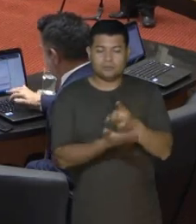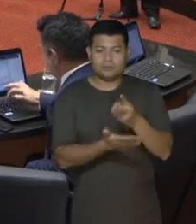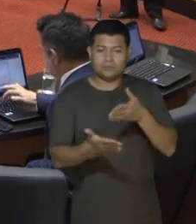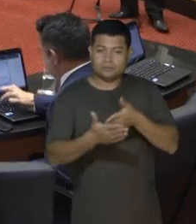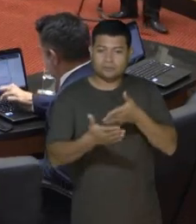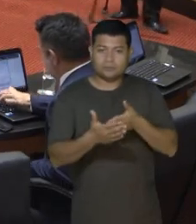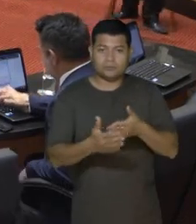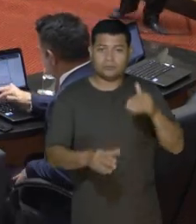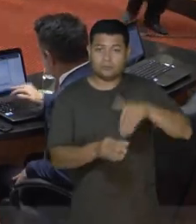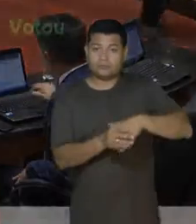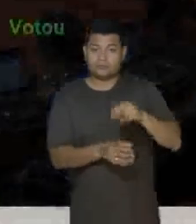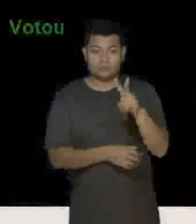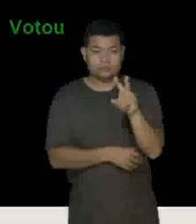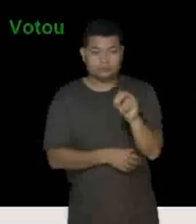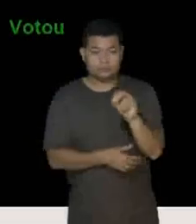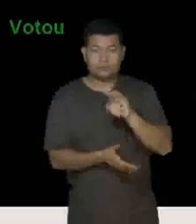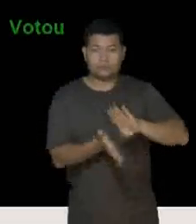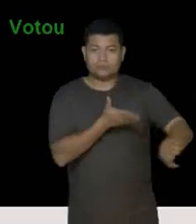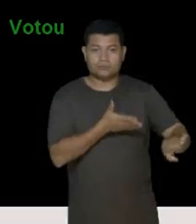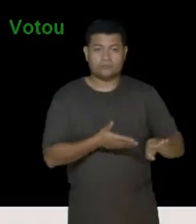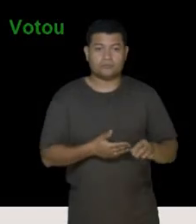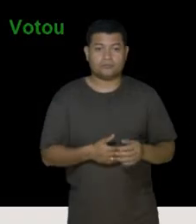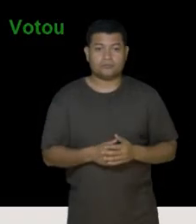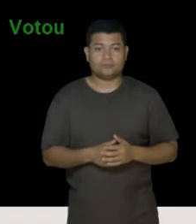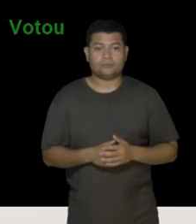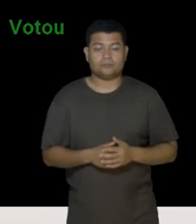projeto pede voto 2.